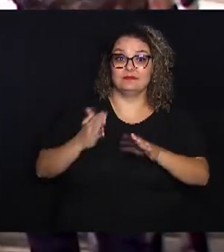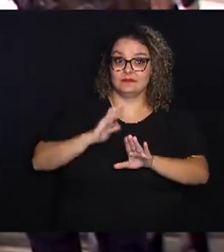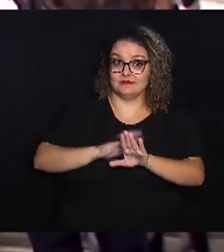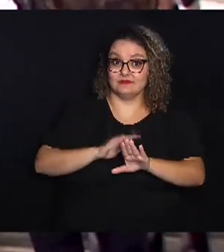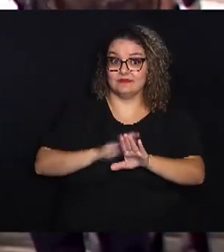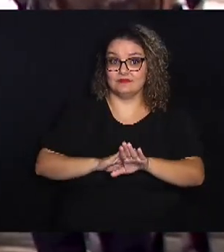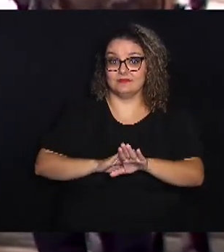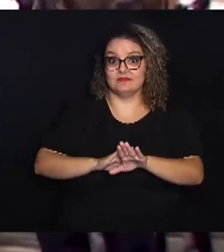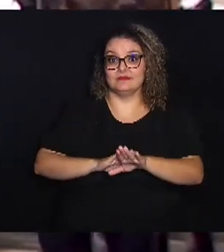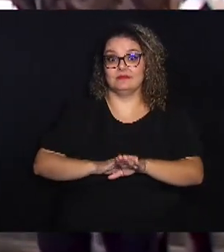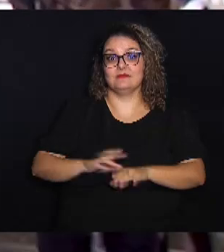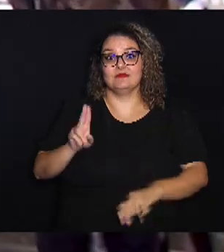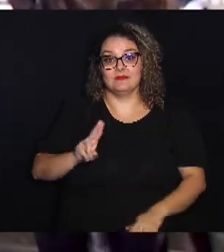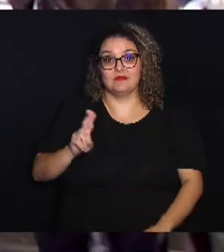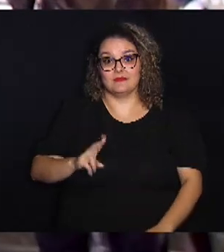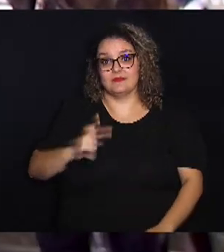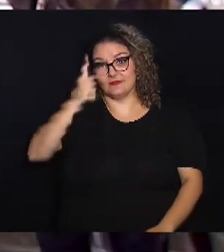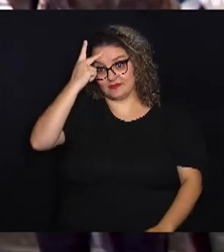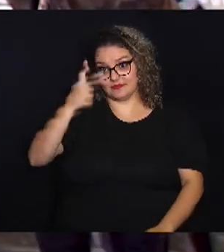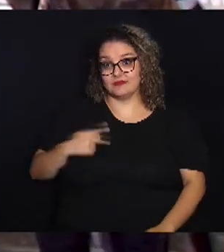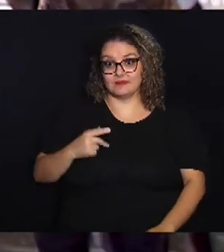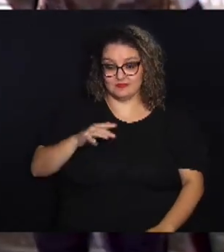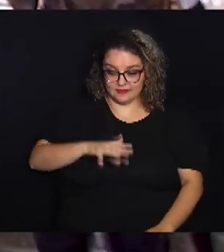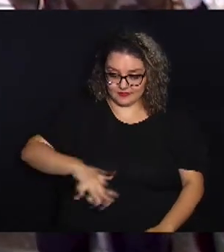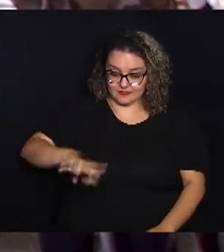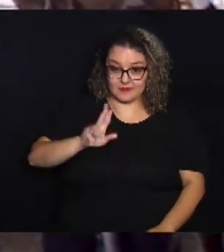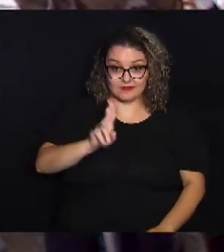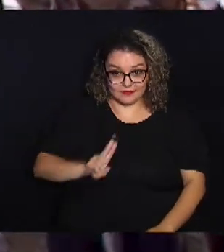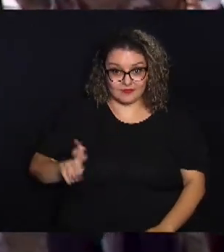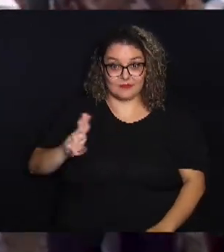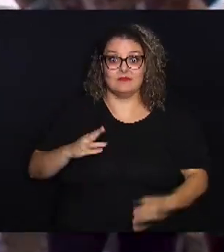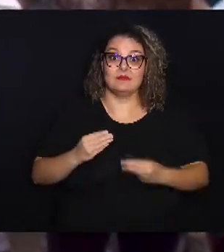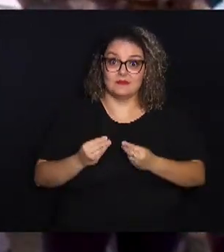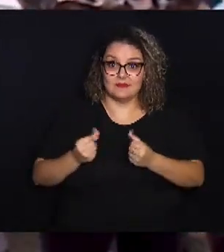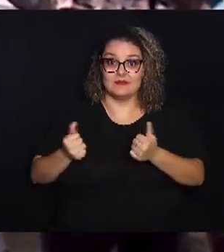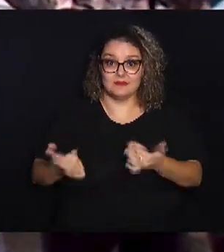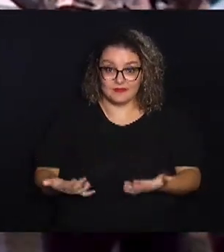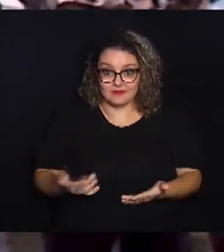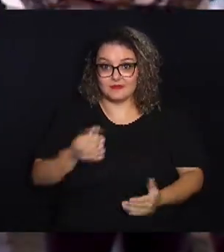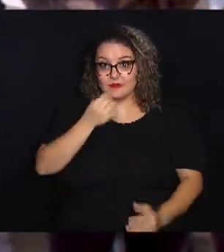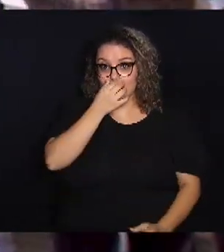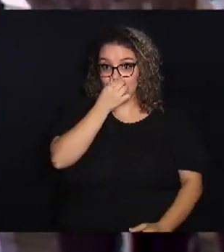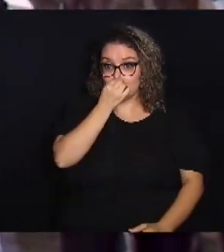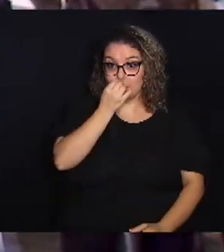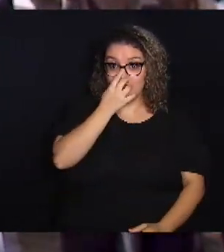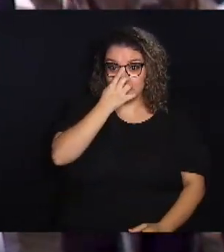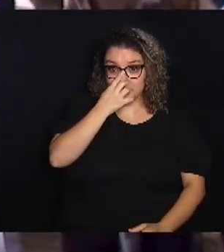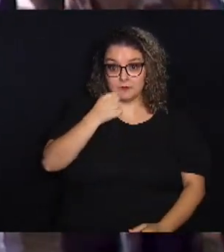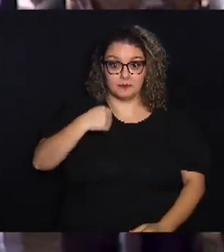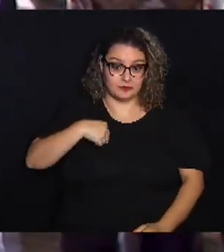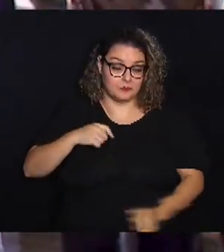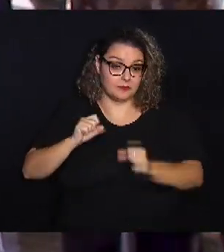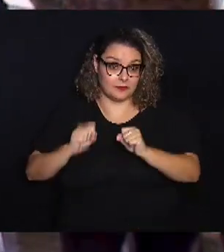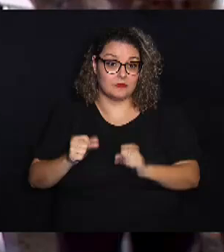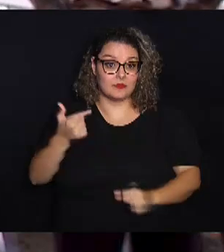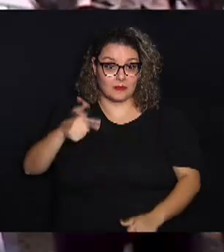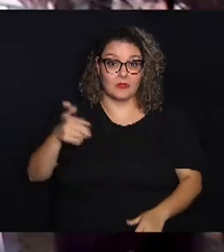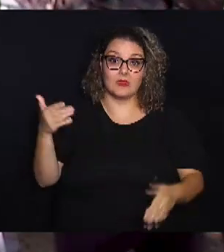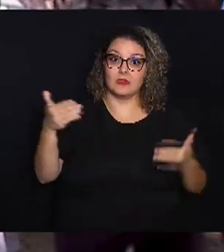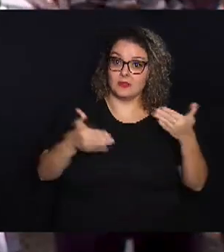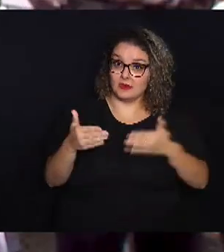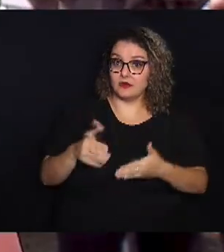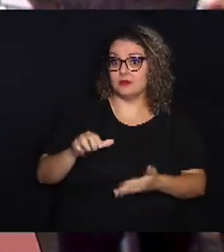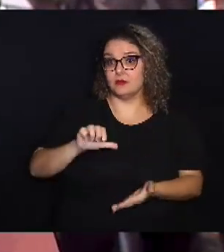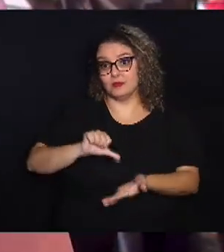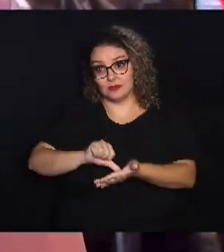e usar o próprio espaço da universidade, que é tão rico e enriquecedor, para que eu pudesse continuar frequentando o